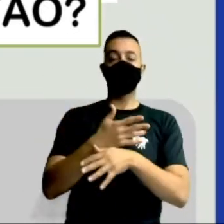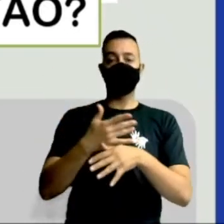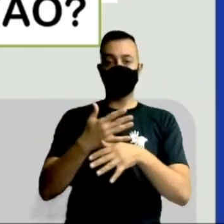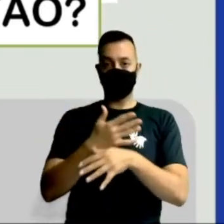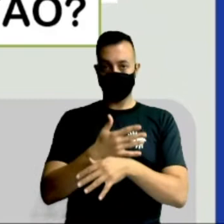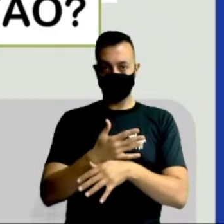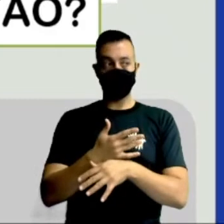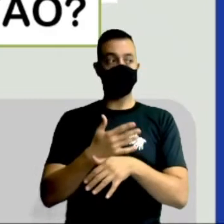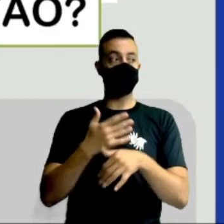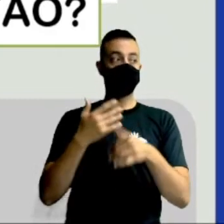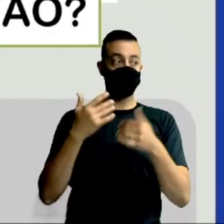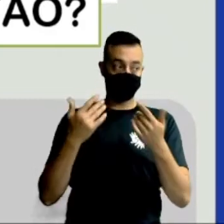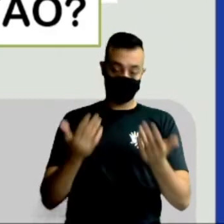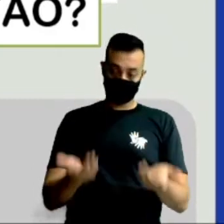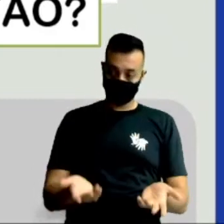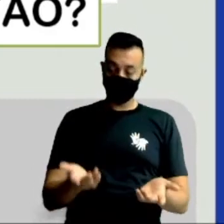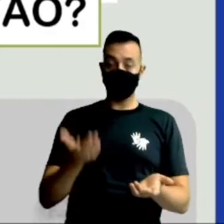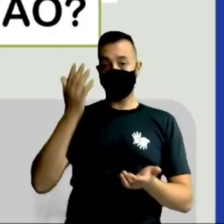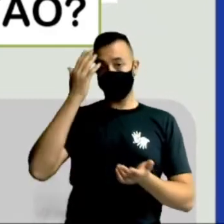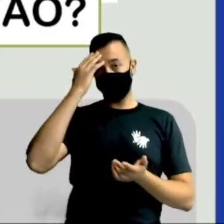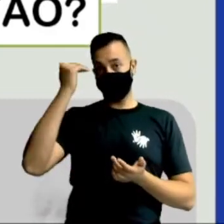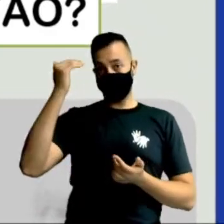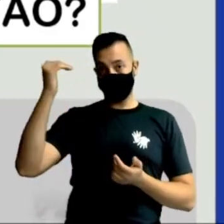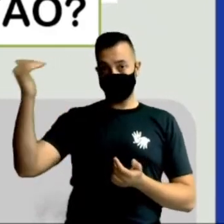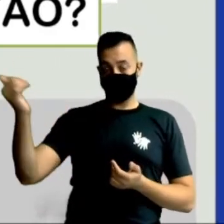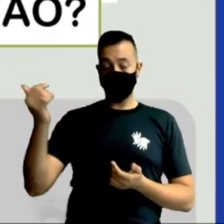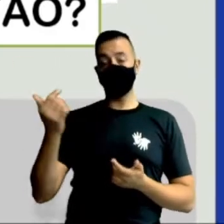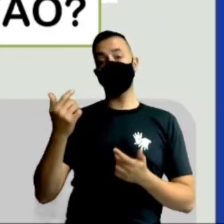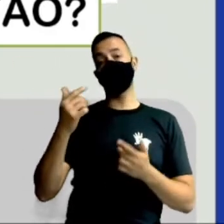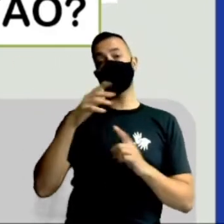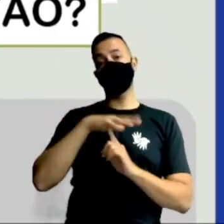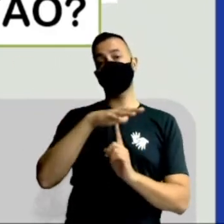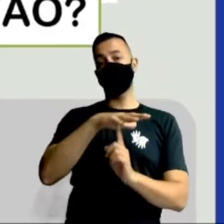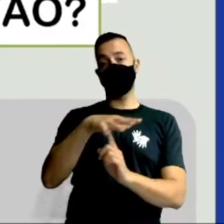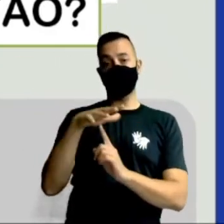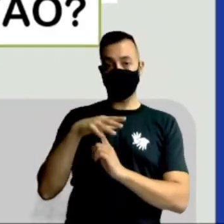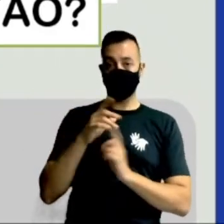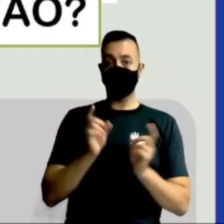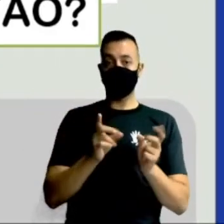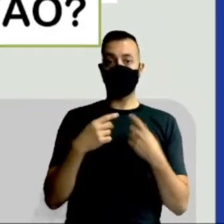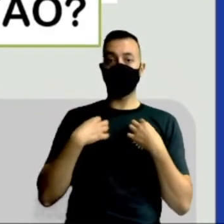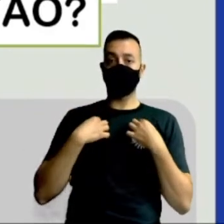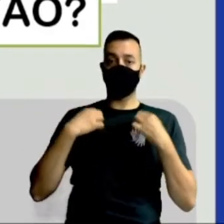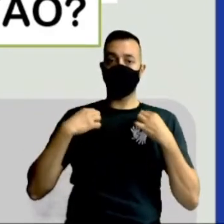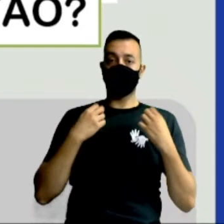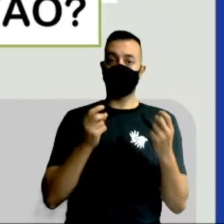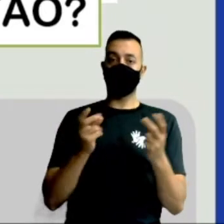dessa mesorregião e é famosa pela sua feira, né, a Feira da Sulanca.